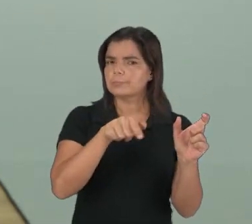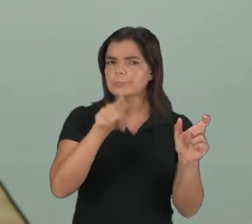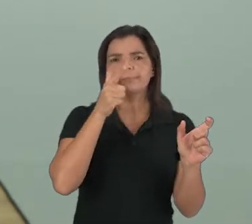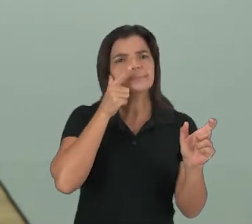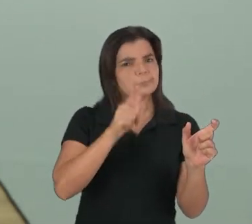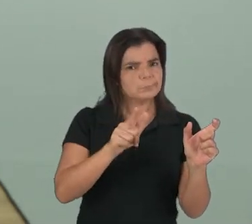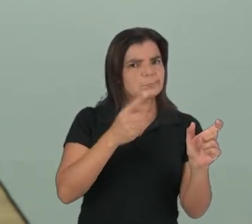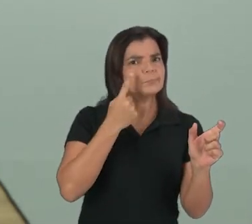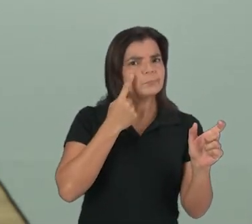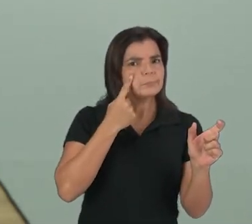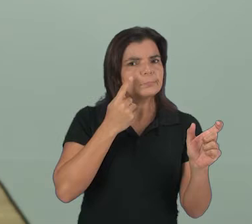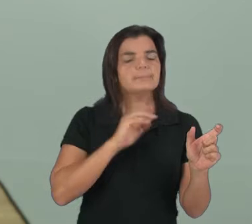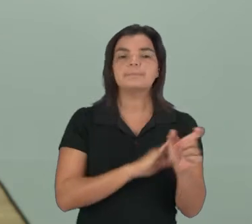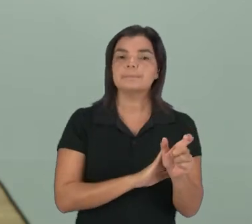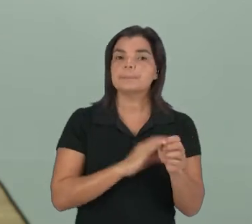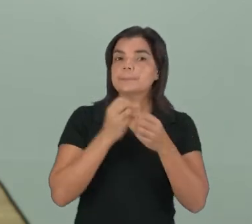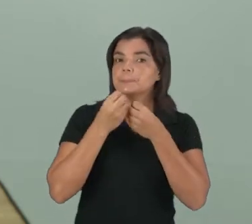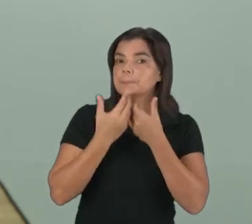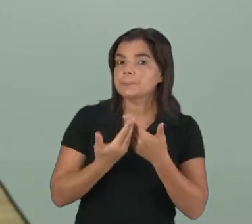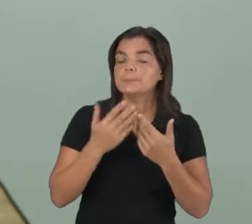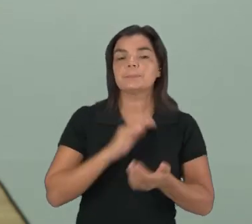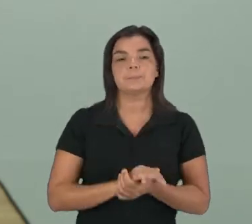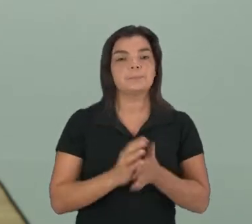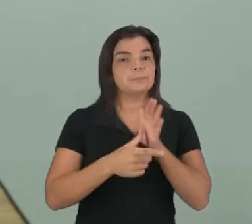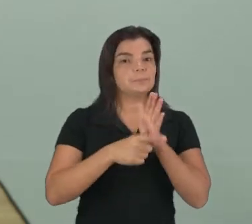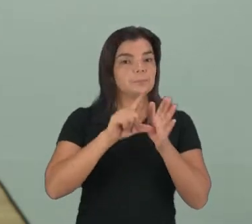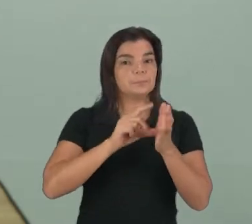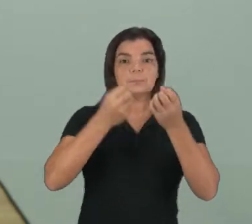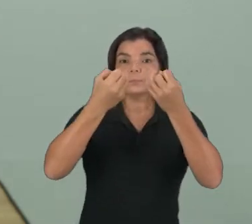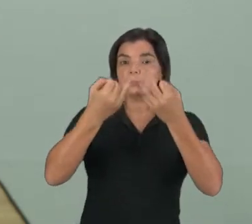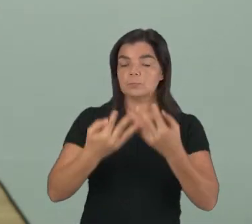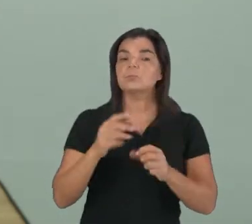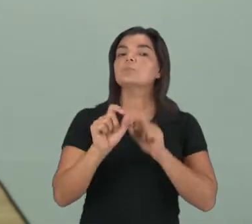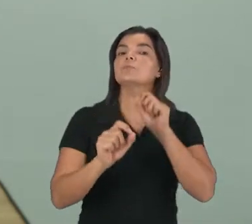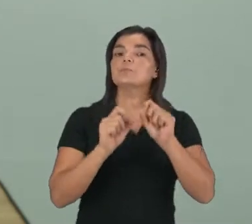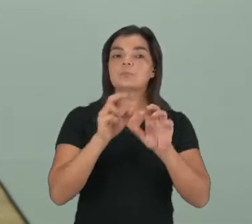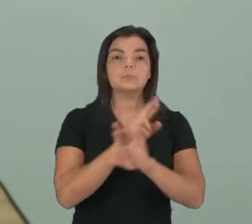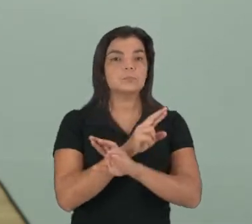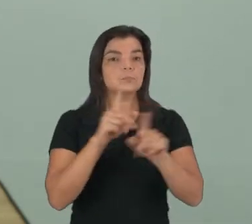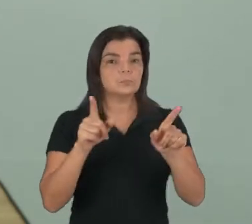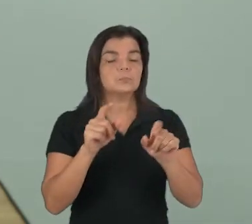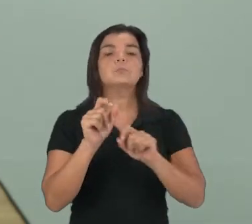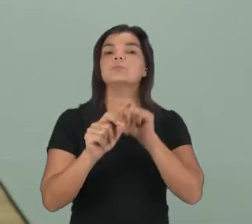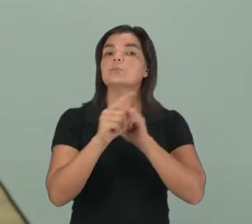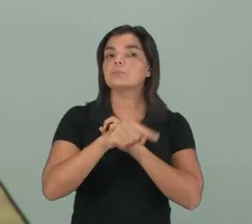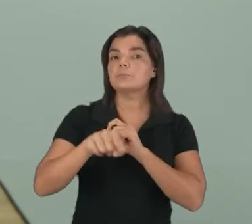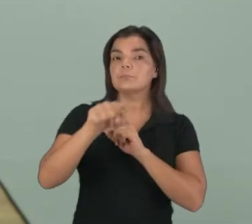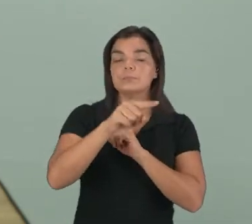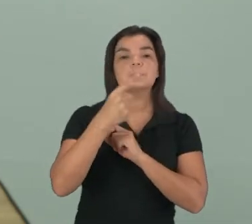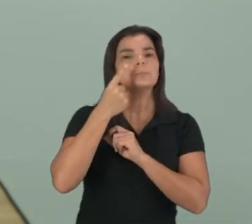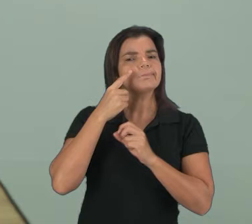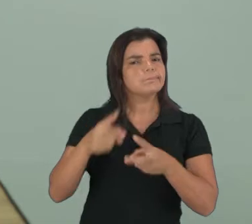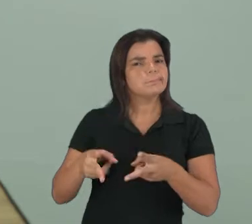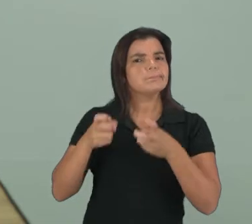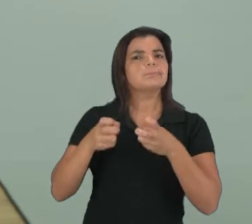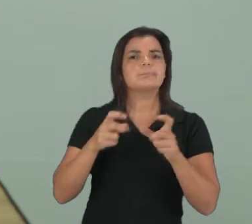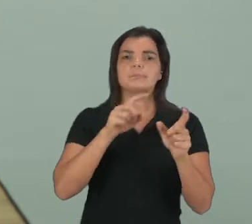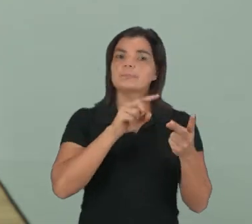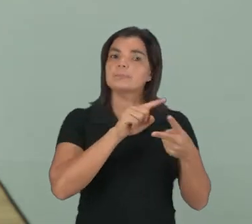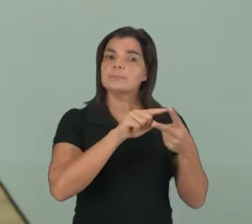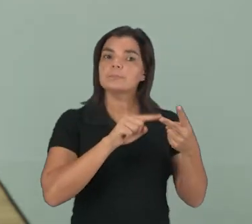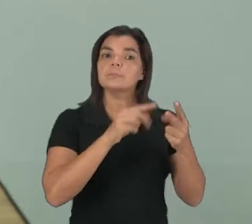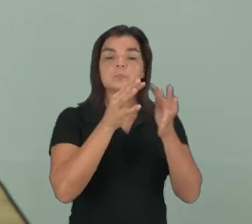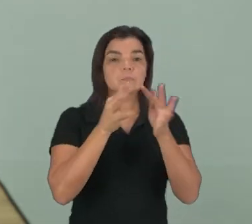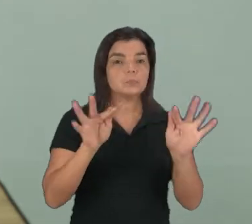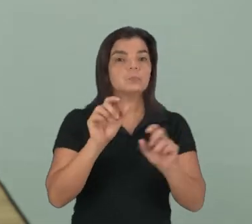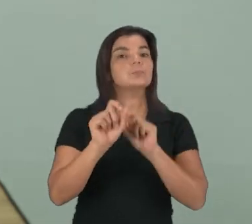conseguiu identificar? Muito bem. Antes de falarmos sobre o que está diferenciando elas, você conseguiu perceber que nessas duas frases